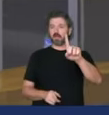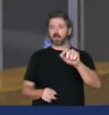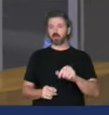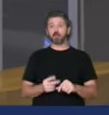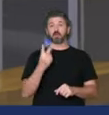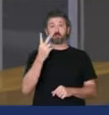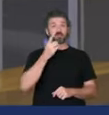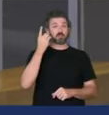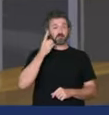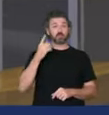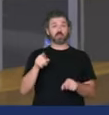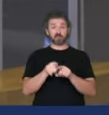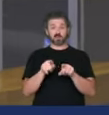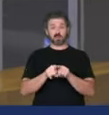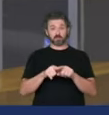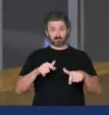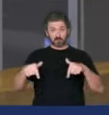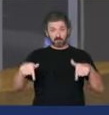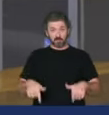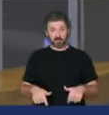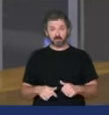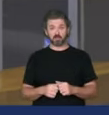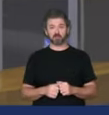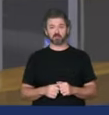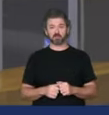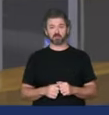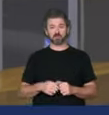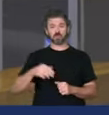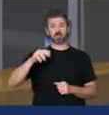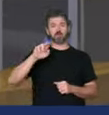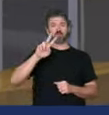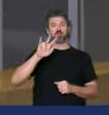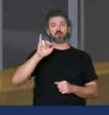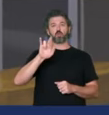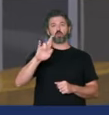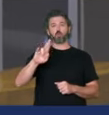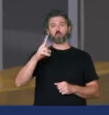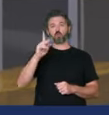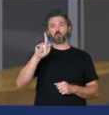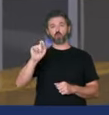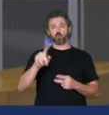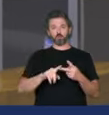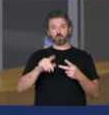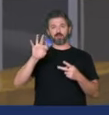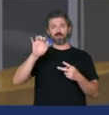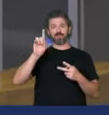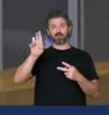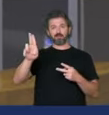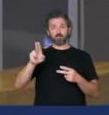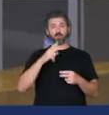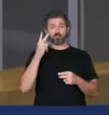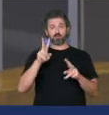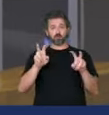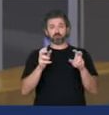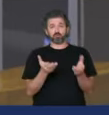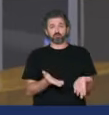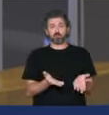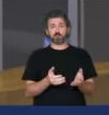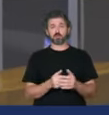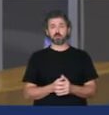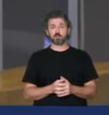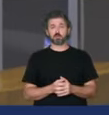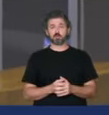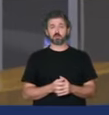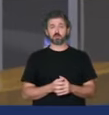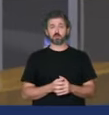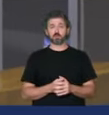deputados também em exercício, Major Vitor Hugo e Coronel Tadeu, em que estavam falando a respeito desse fato.